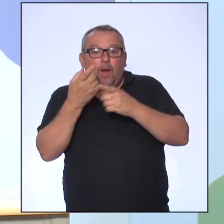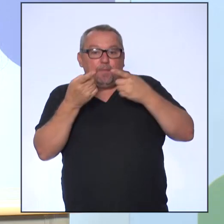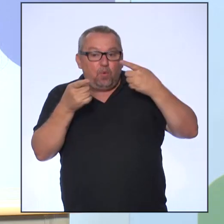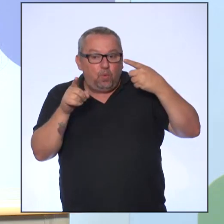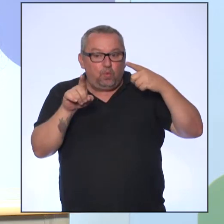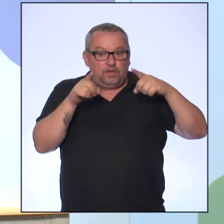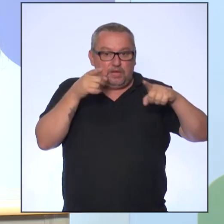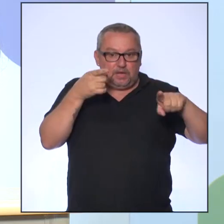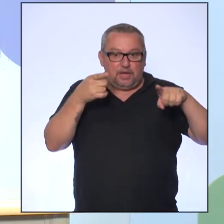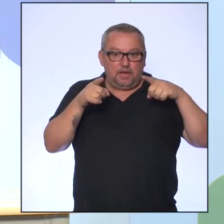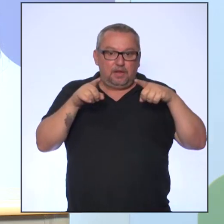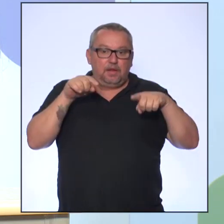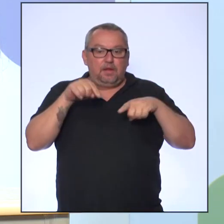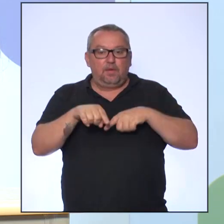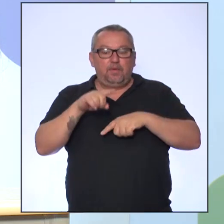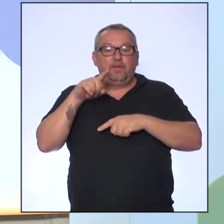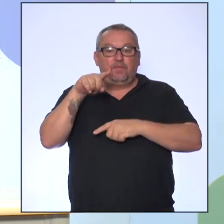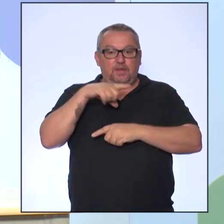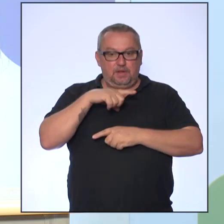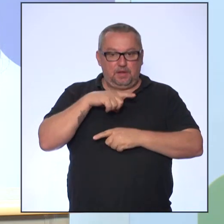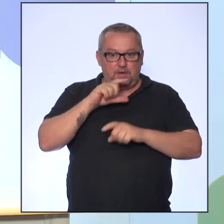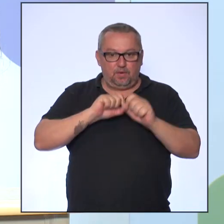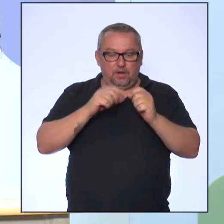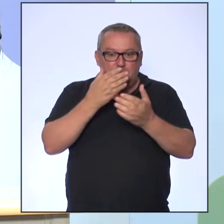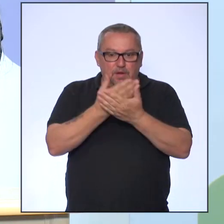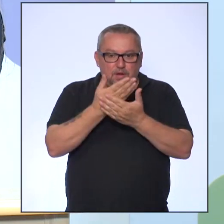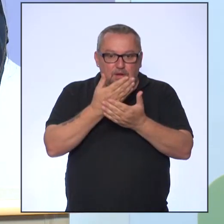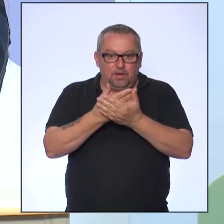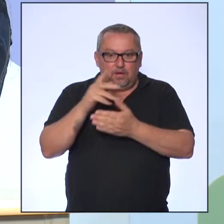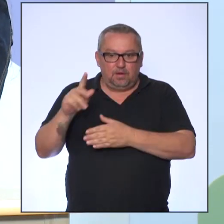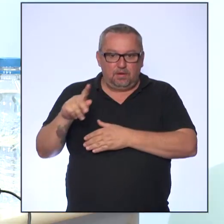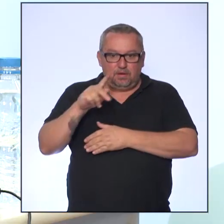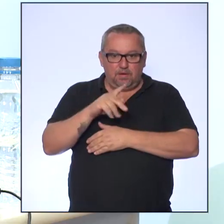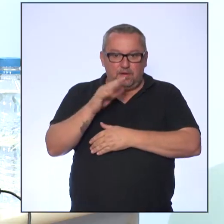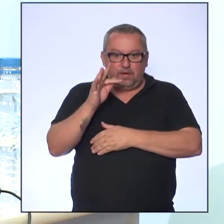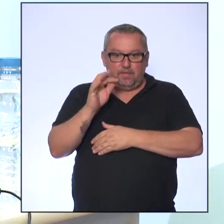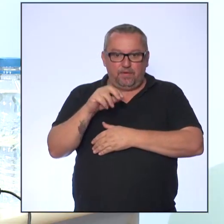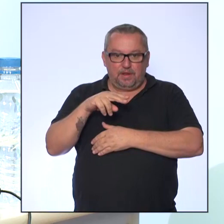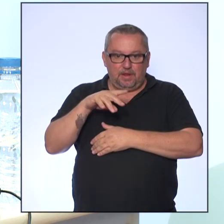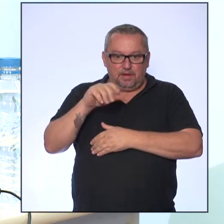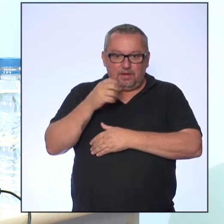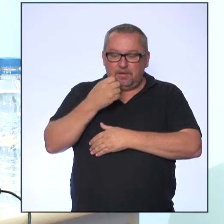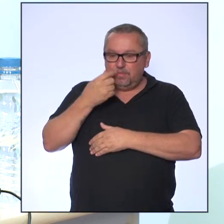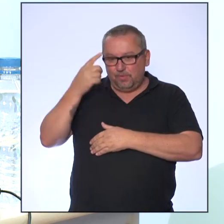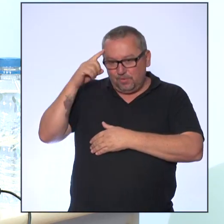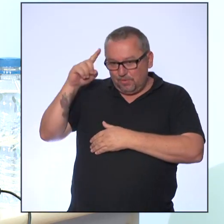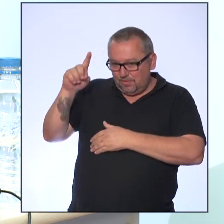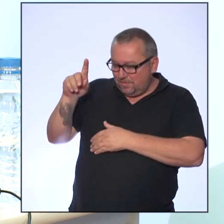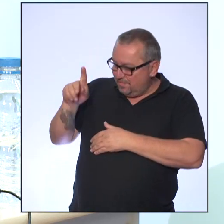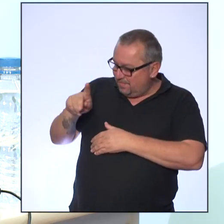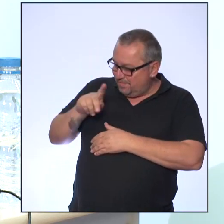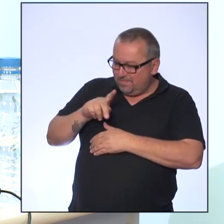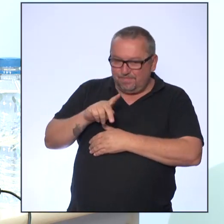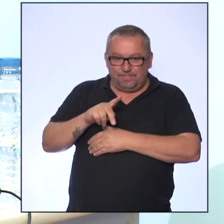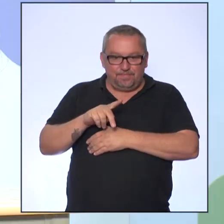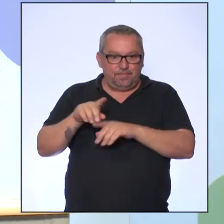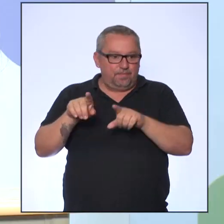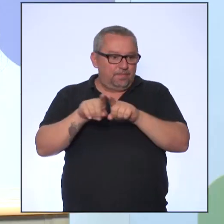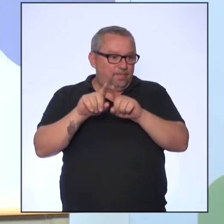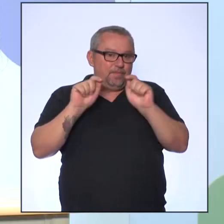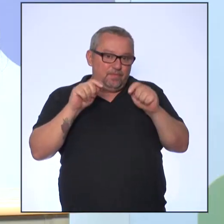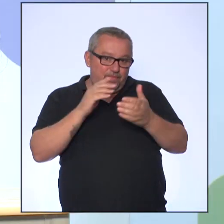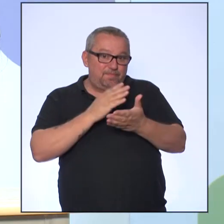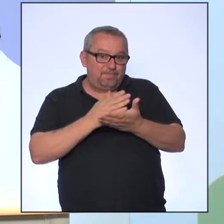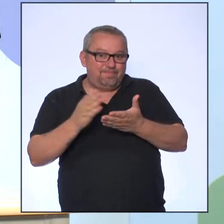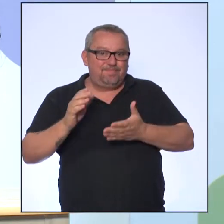certo? Aqui vocês terão, né, a aula ministrada pela professora Fernanda. Bom dia, professora. Olá, professora. E podemos